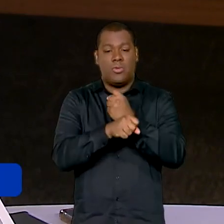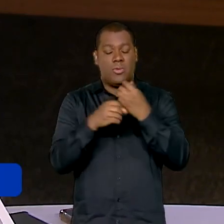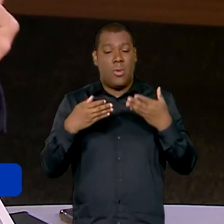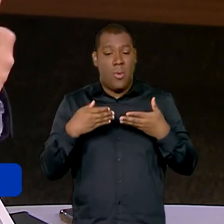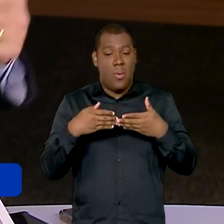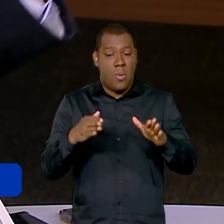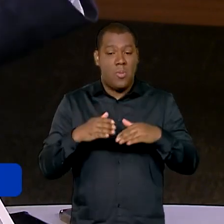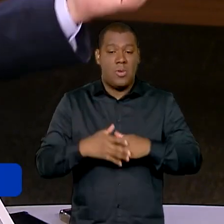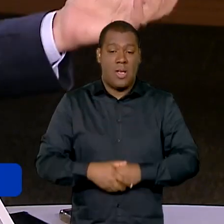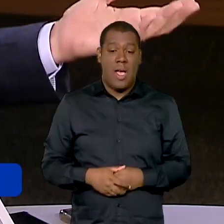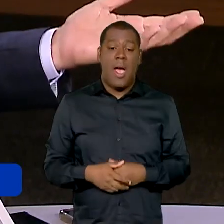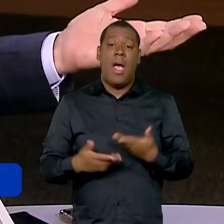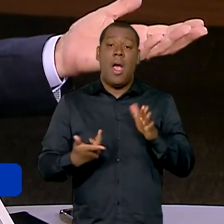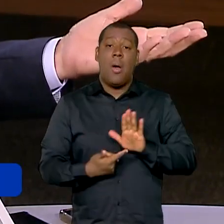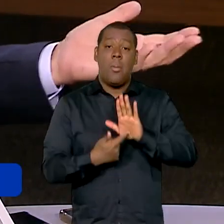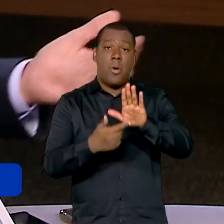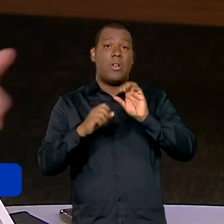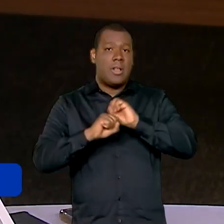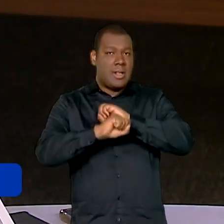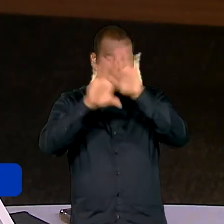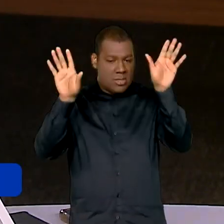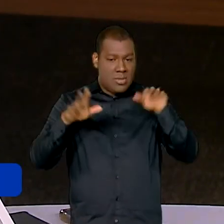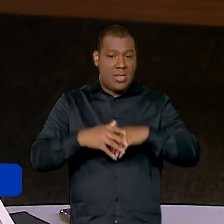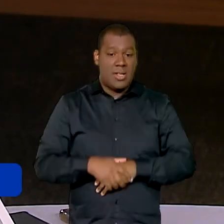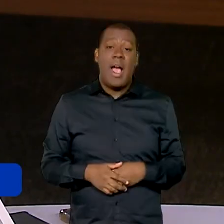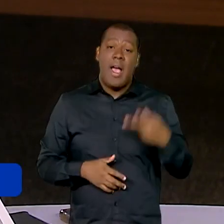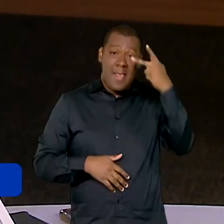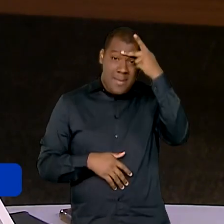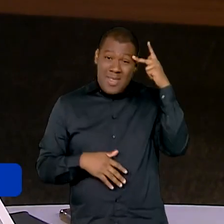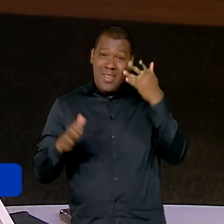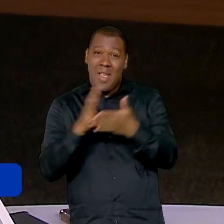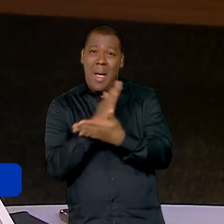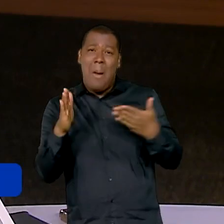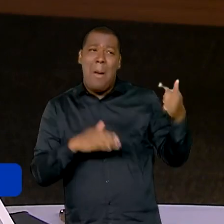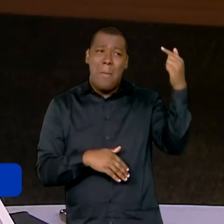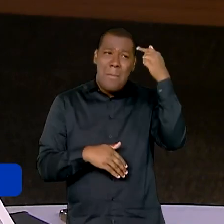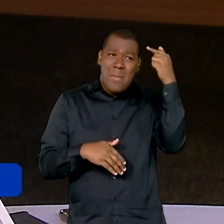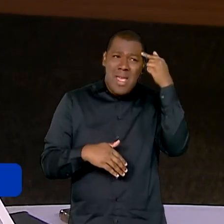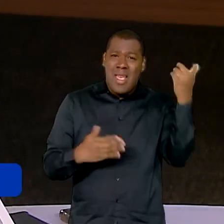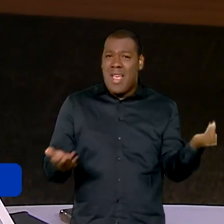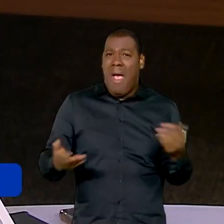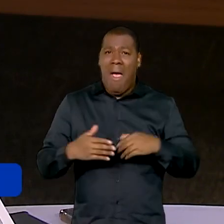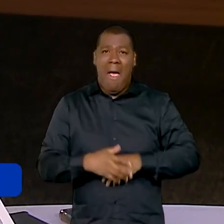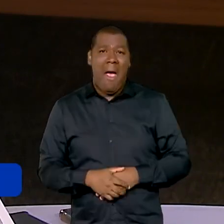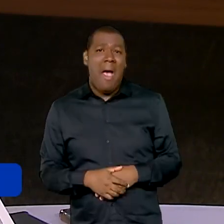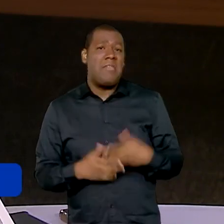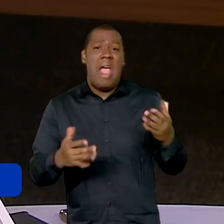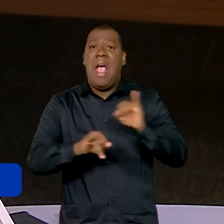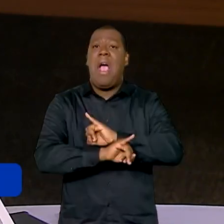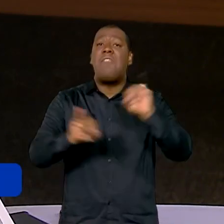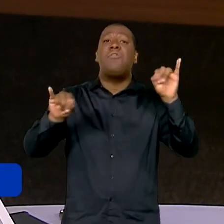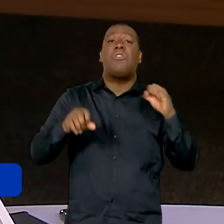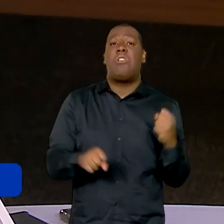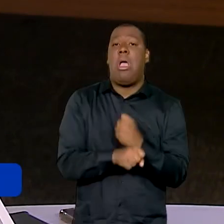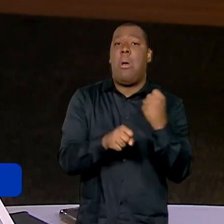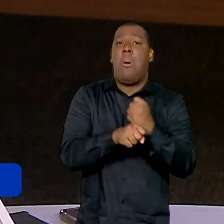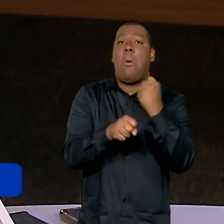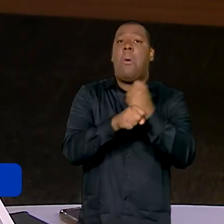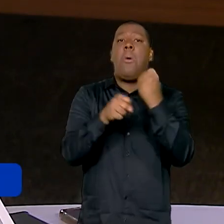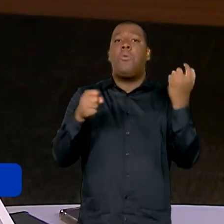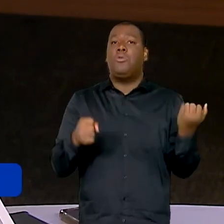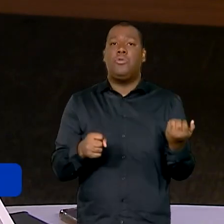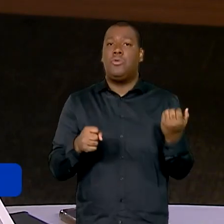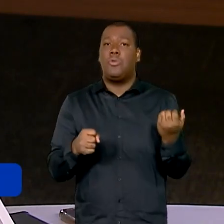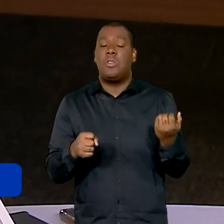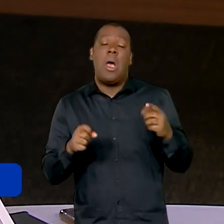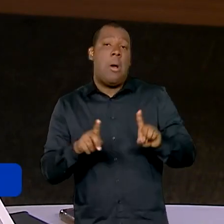acham que anunciou a obra e até agora não começou. Então você precisa explicar para as pessoas que você publicou a edital de licitação e